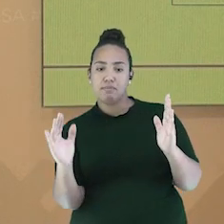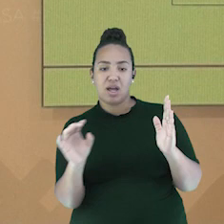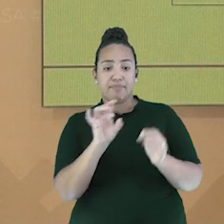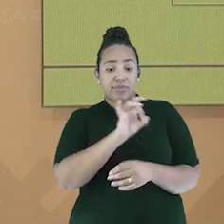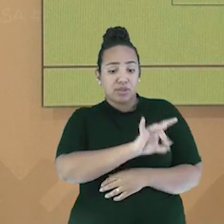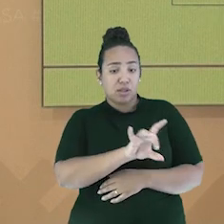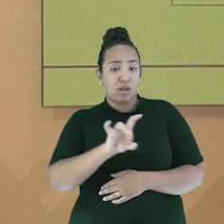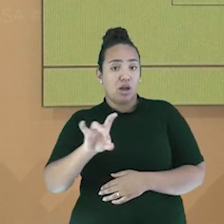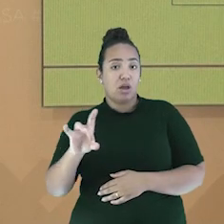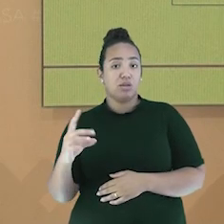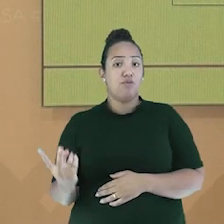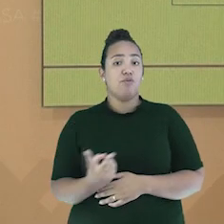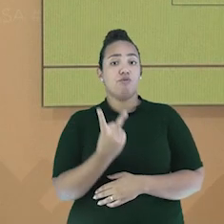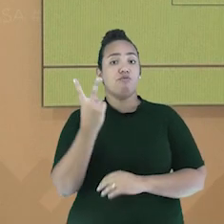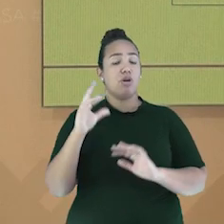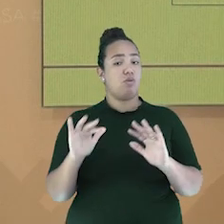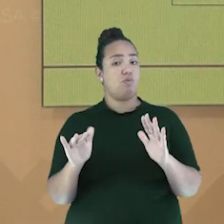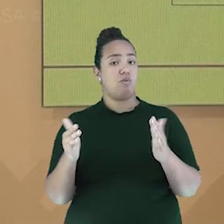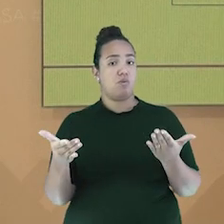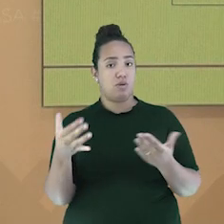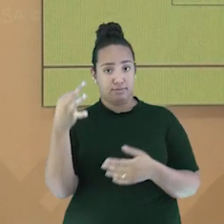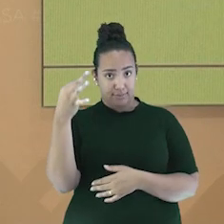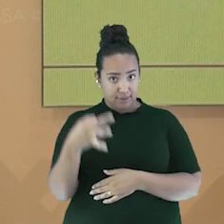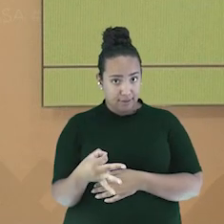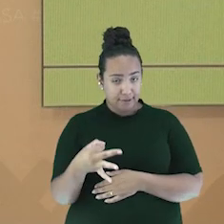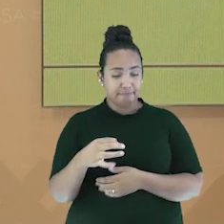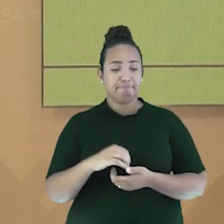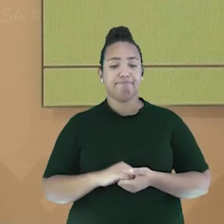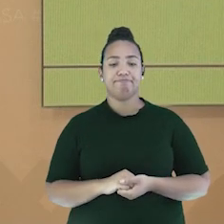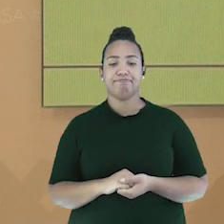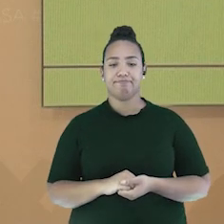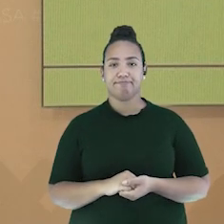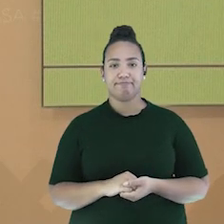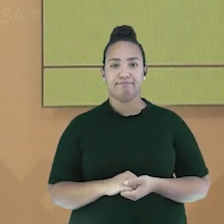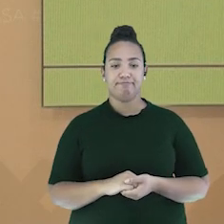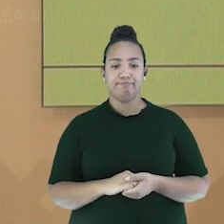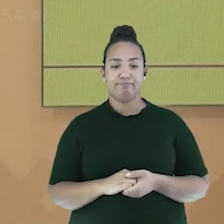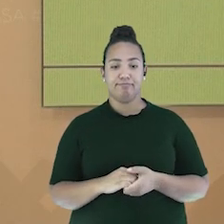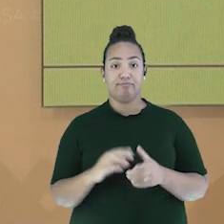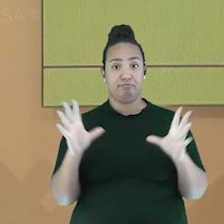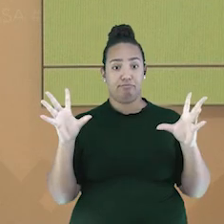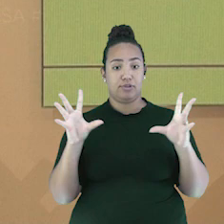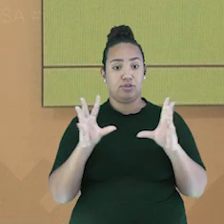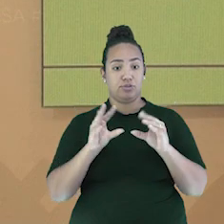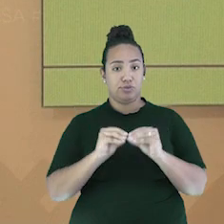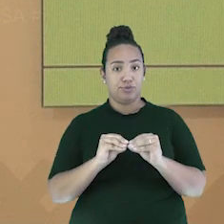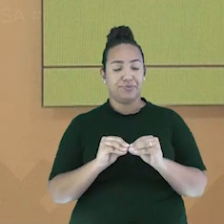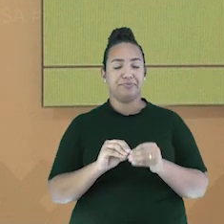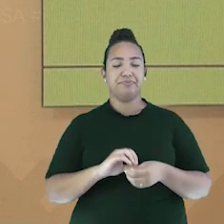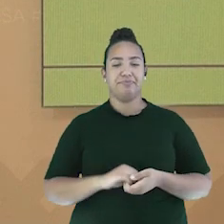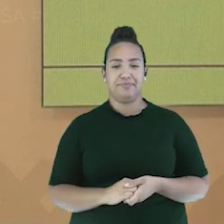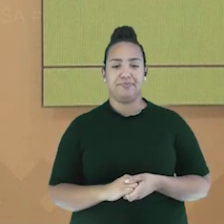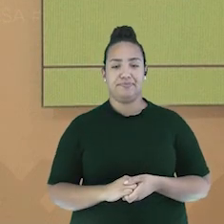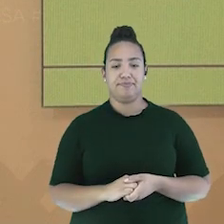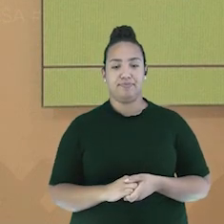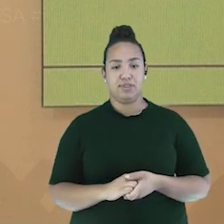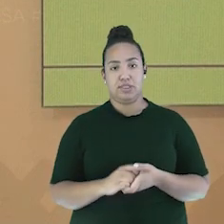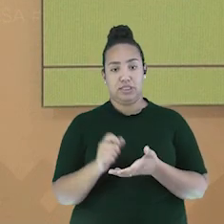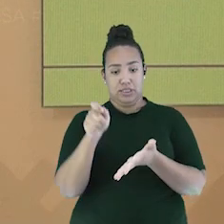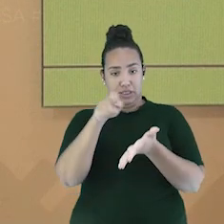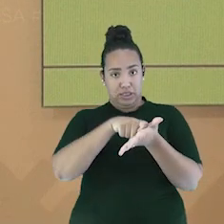representa certo Resumindo ao escrever e ler o